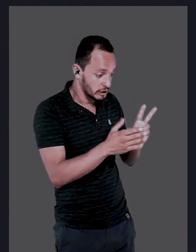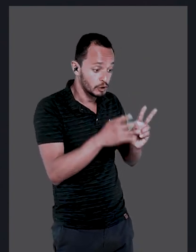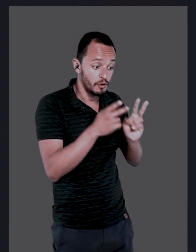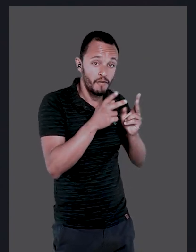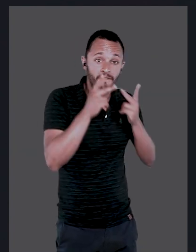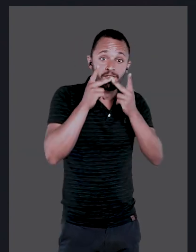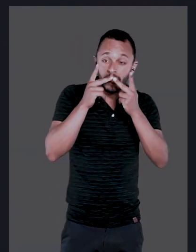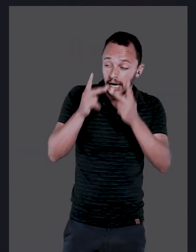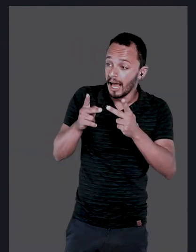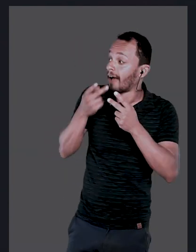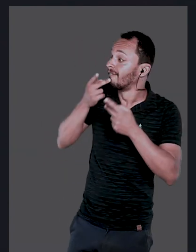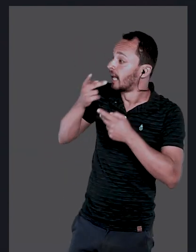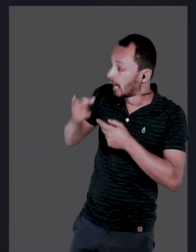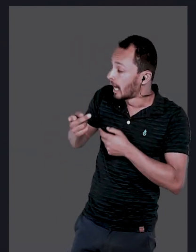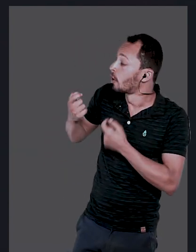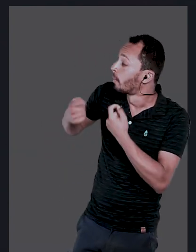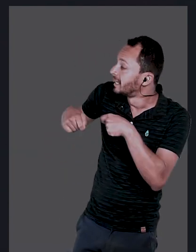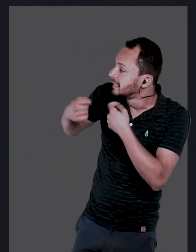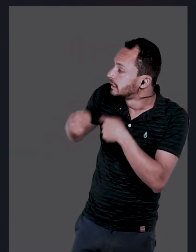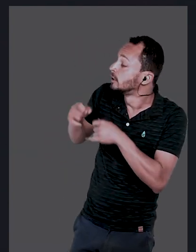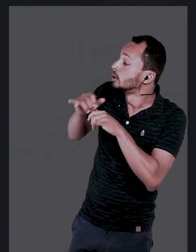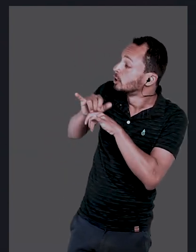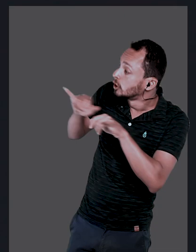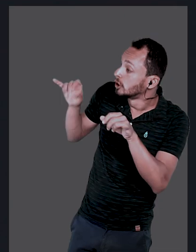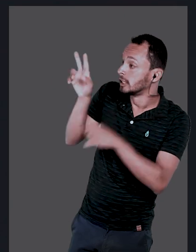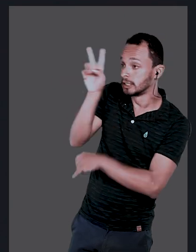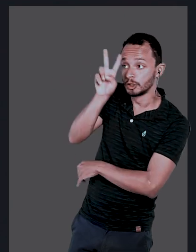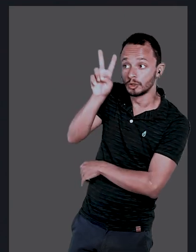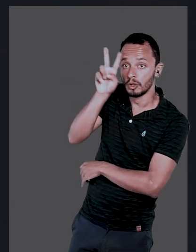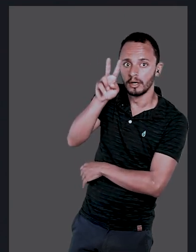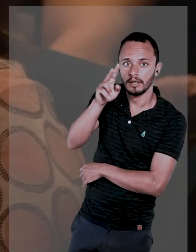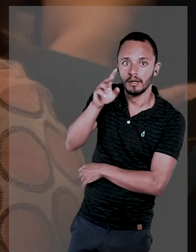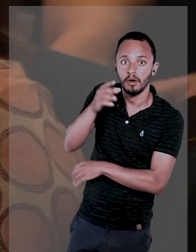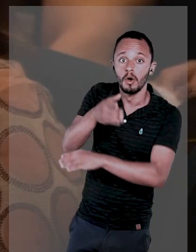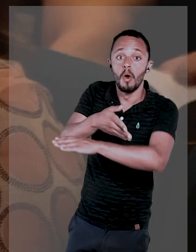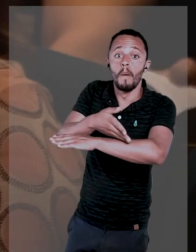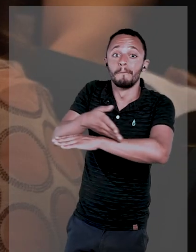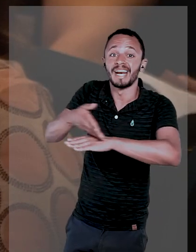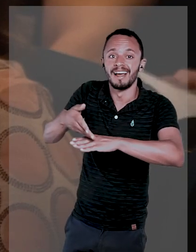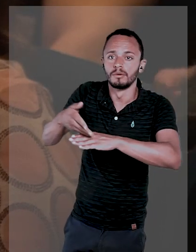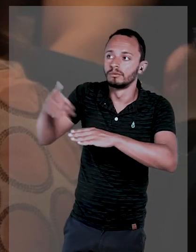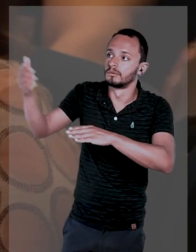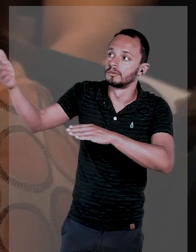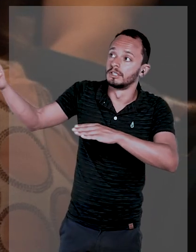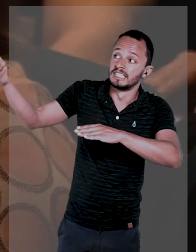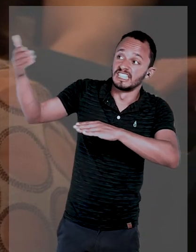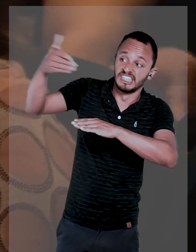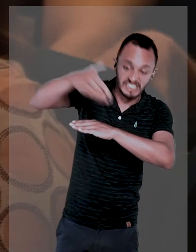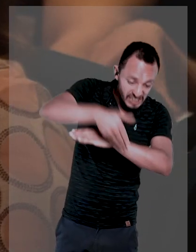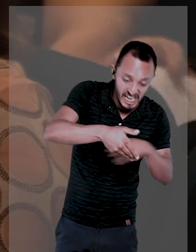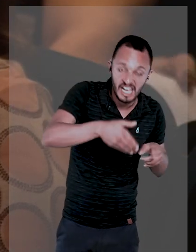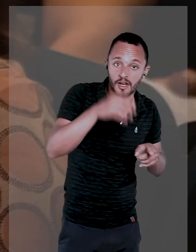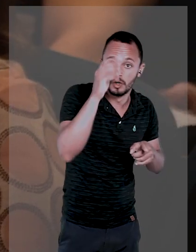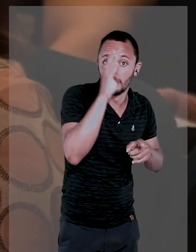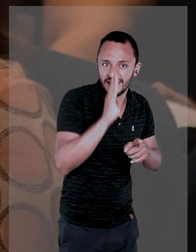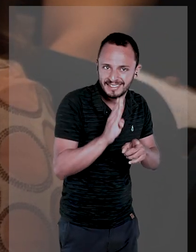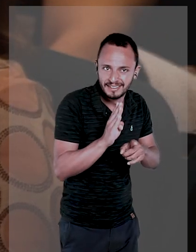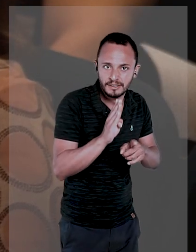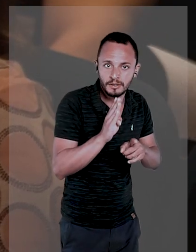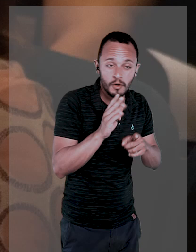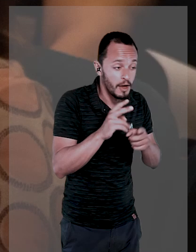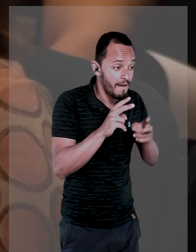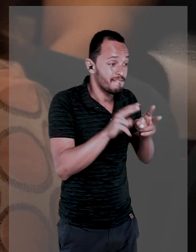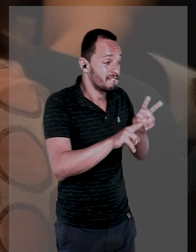já eram brasileiros e que assistiram com horror à chegada dos brancos